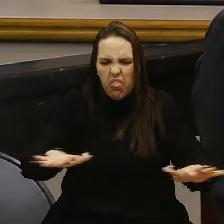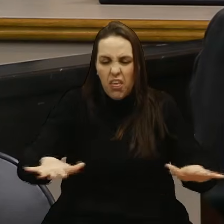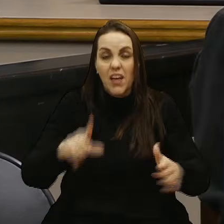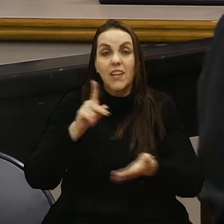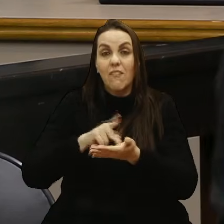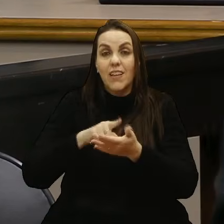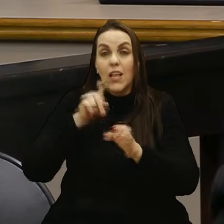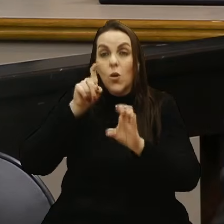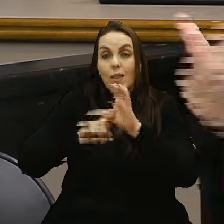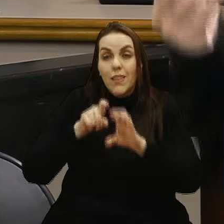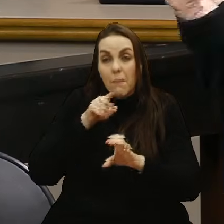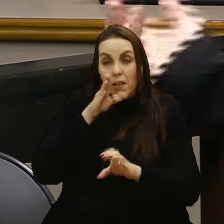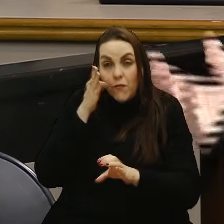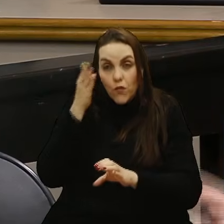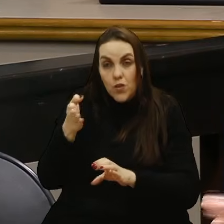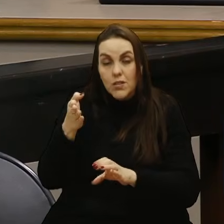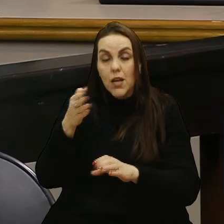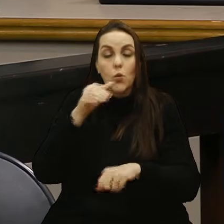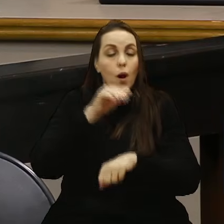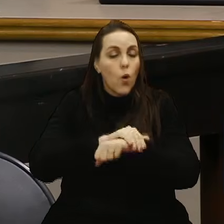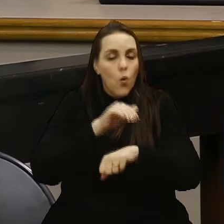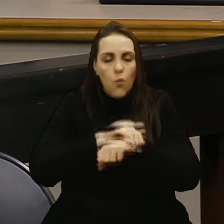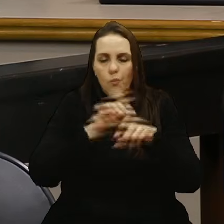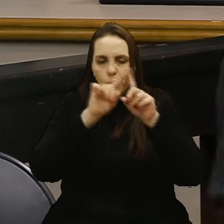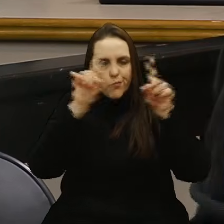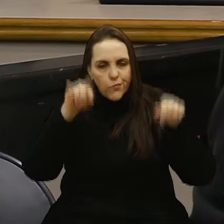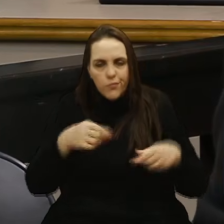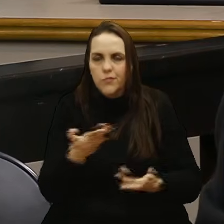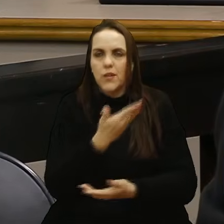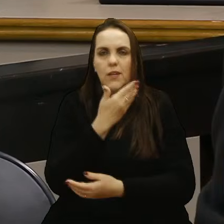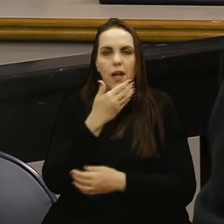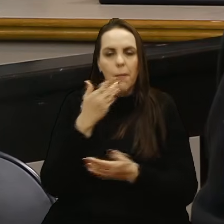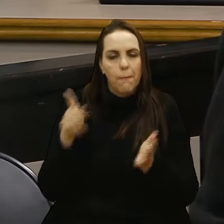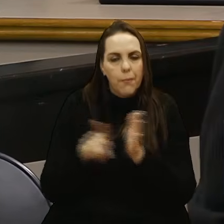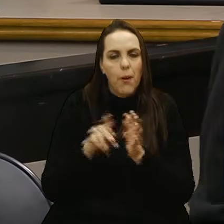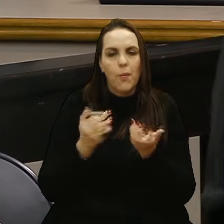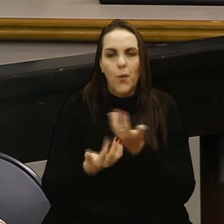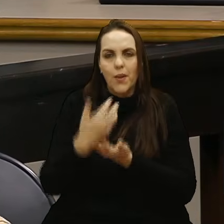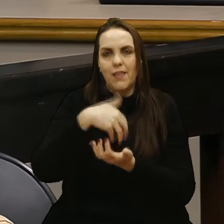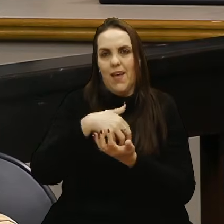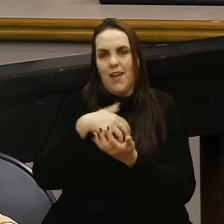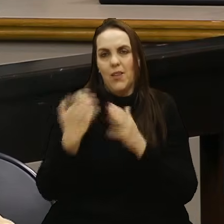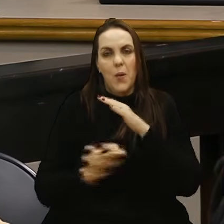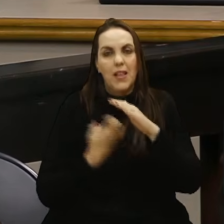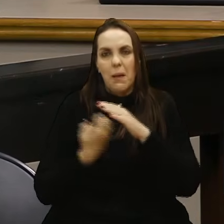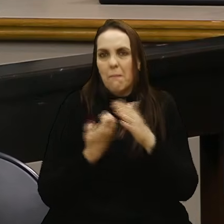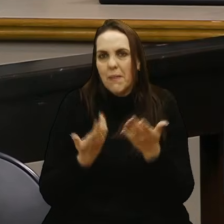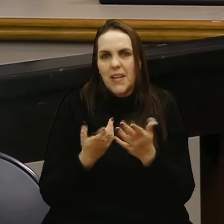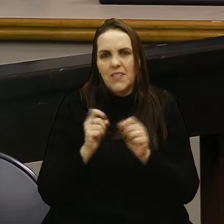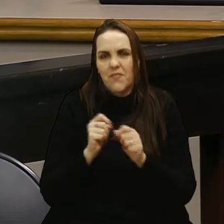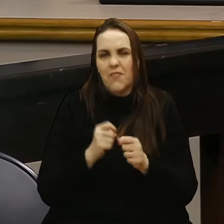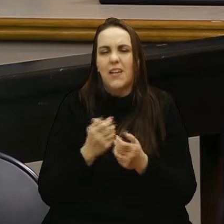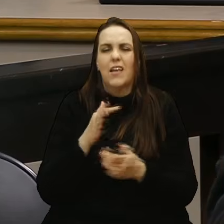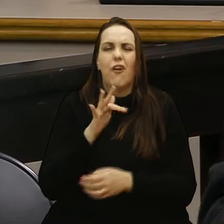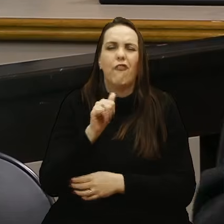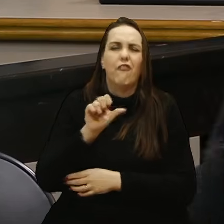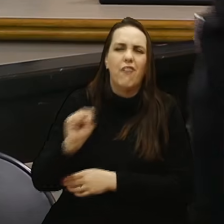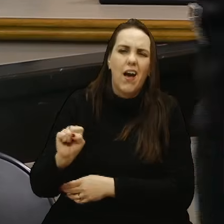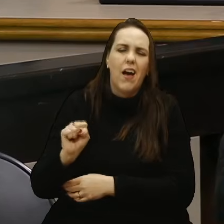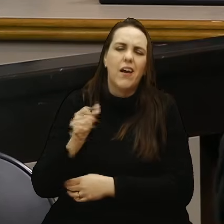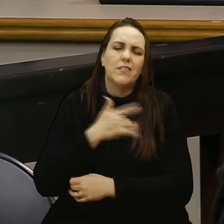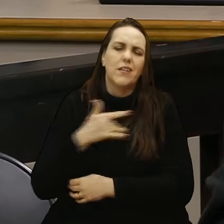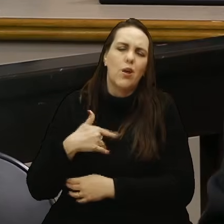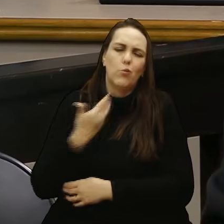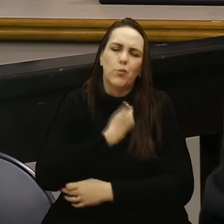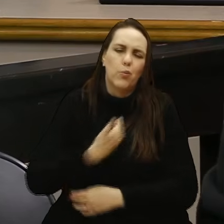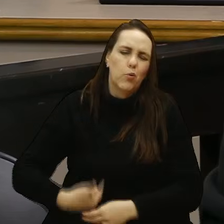de vocês, não é culpa dos servidores da Codeca ou dessa empresa, né, que presta esse serviço. E sim, aí entra a FAS, é um problema de saúde pública, um monte